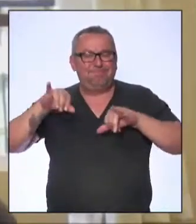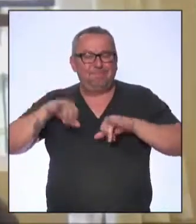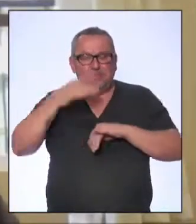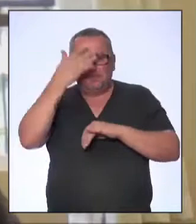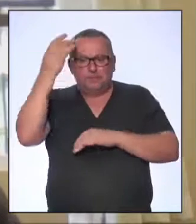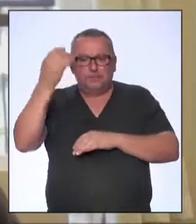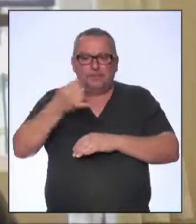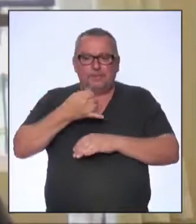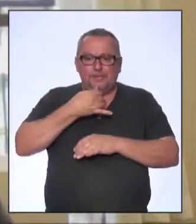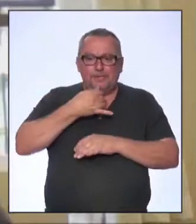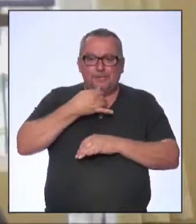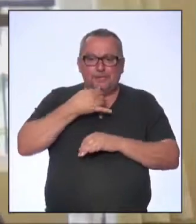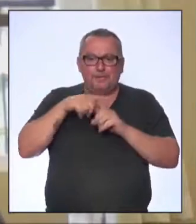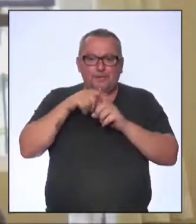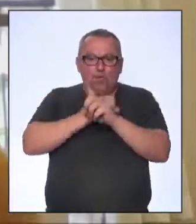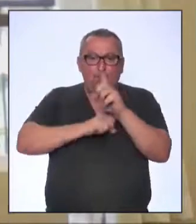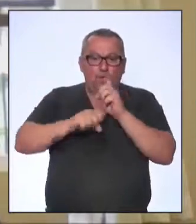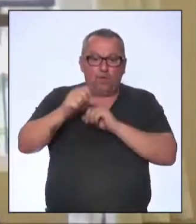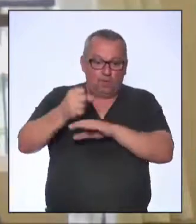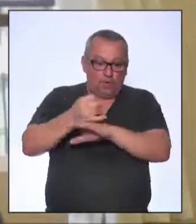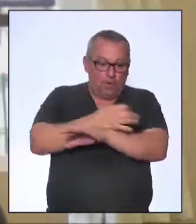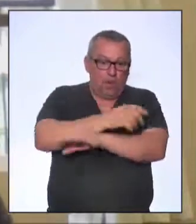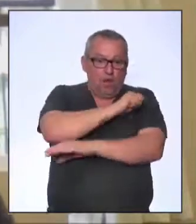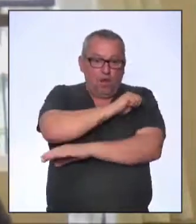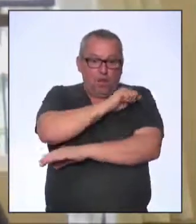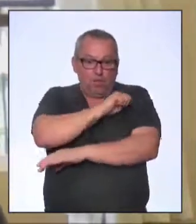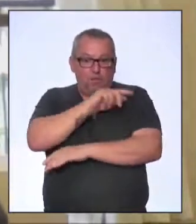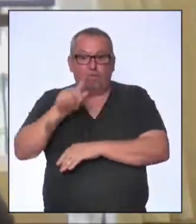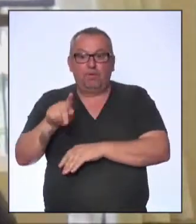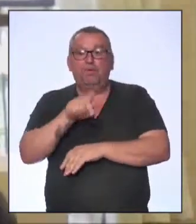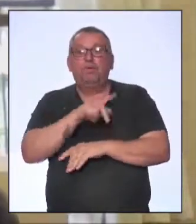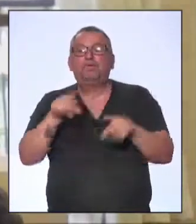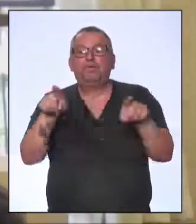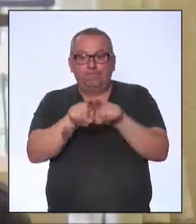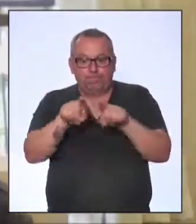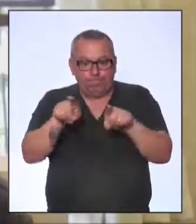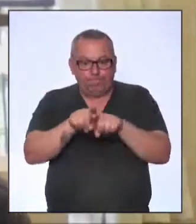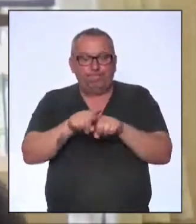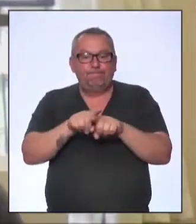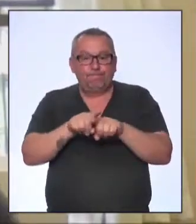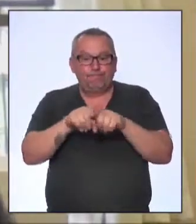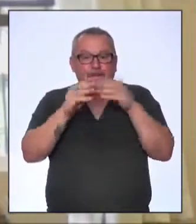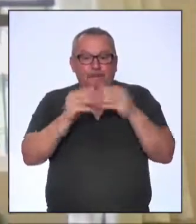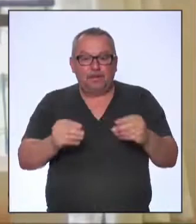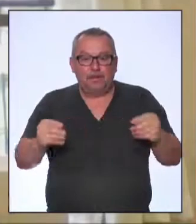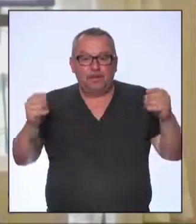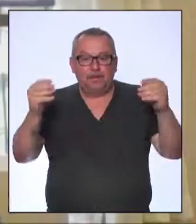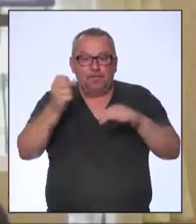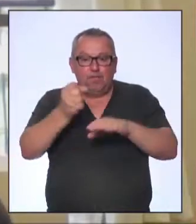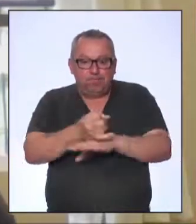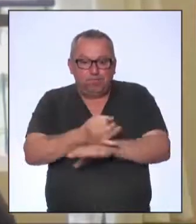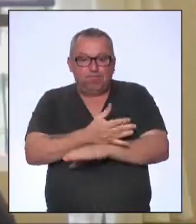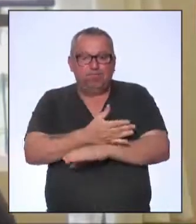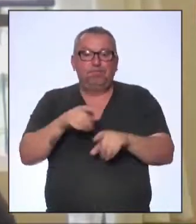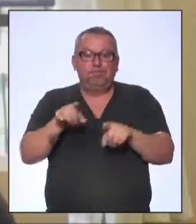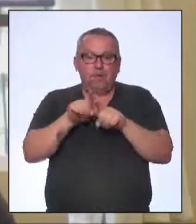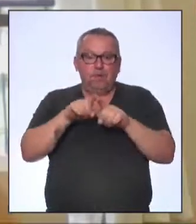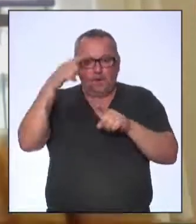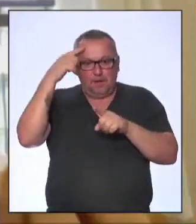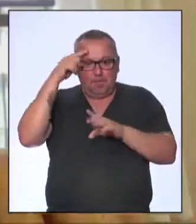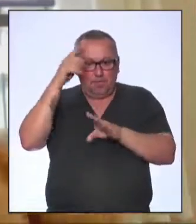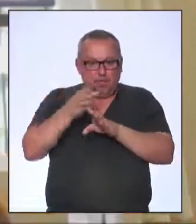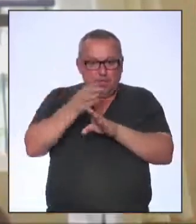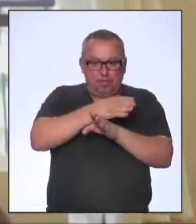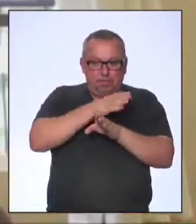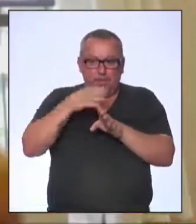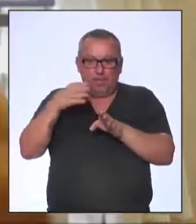triste. Acho que o socioemocional, tanto do aluno como do professor também, nós temos que pensar nesses dois lados, né? Essa